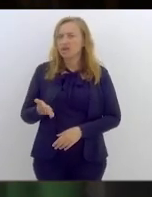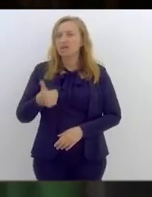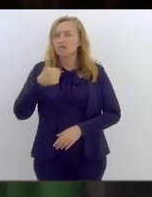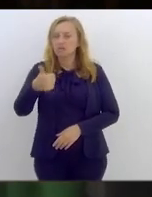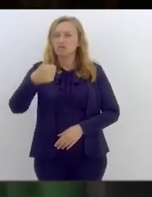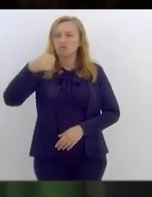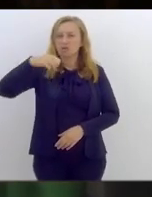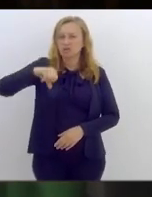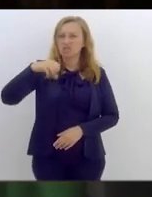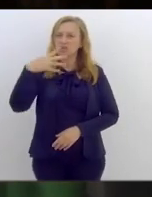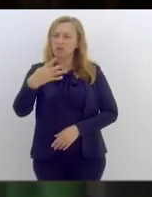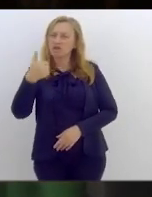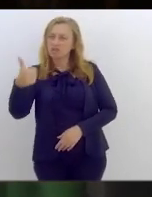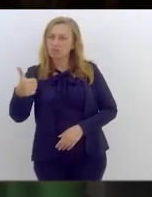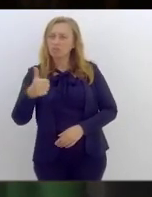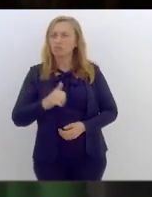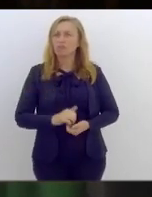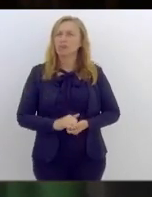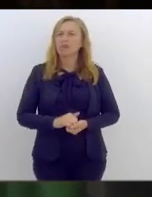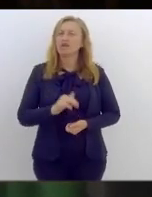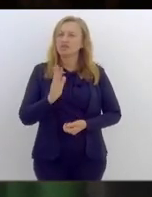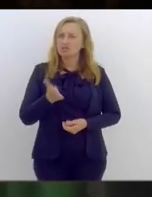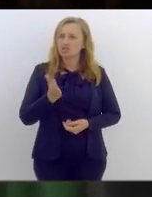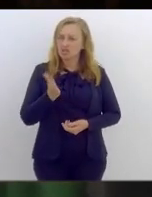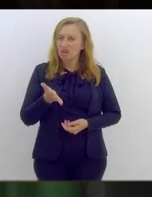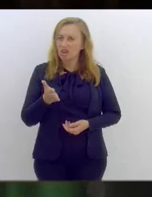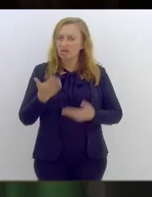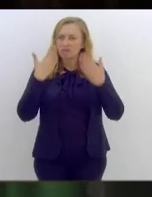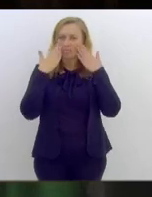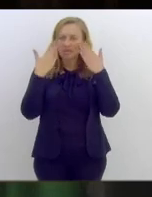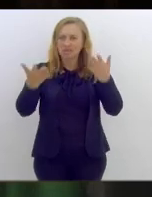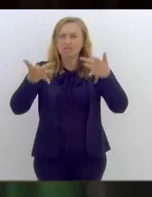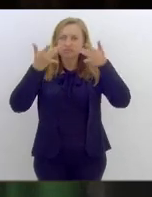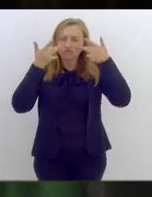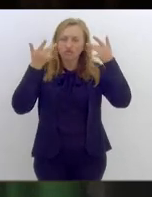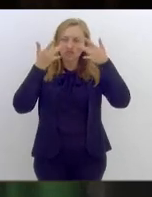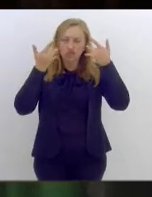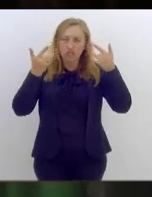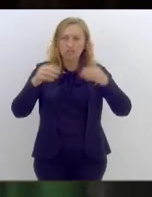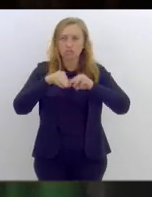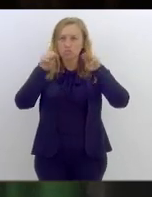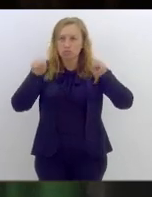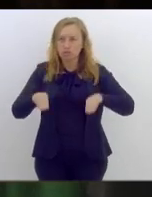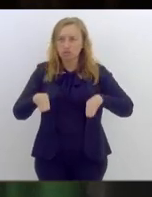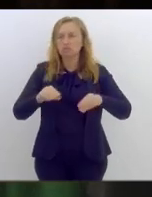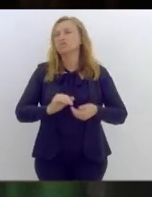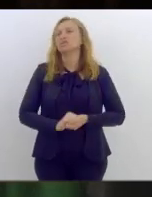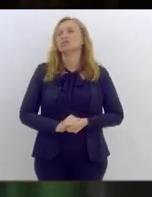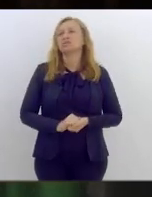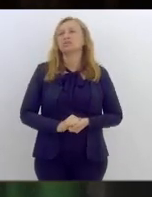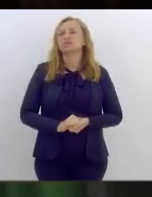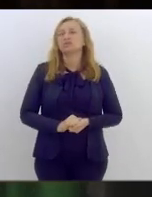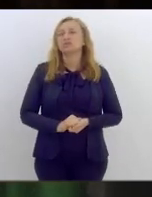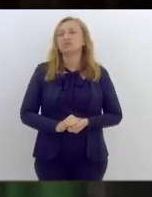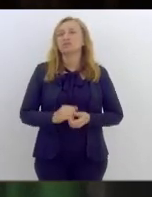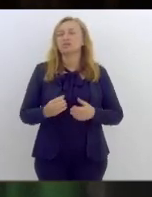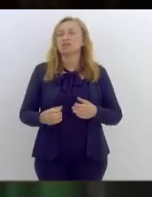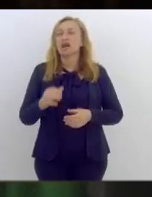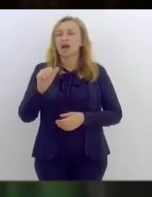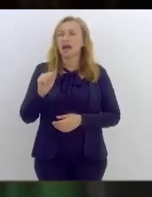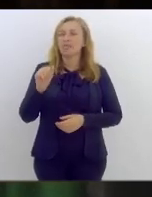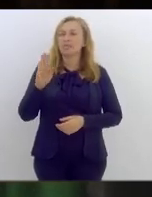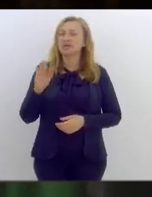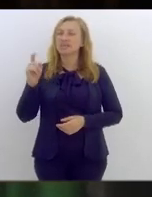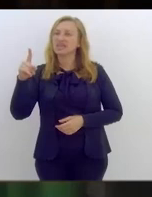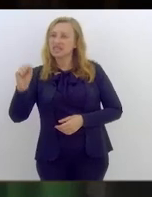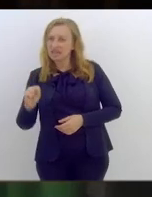1941 estava fazendo já um espetáculo no Teatro Municipal e criando com Abdias Nascimento e